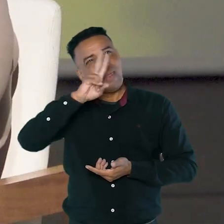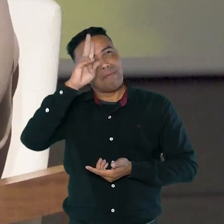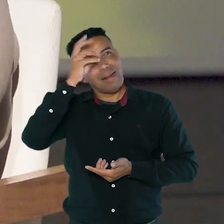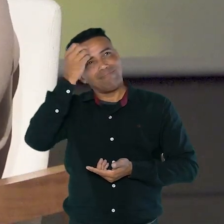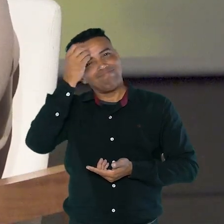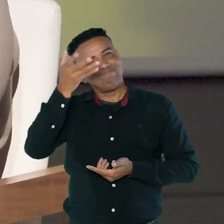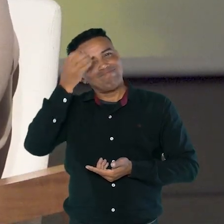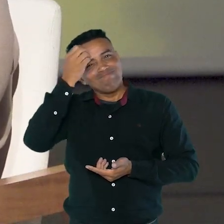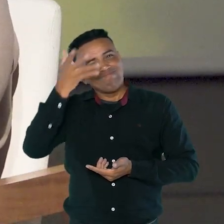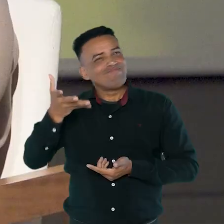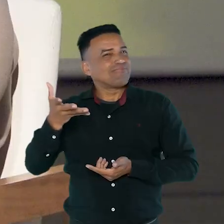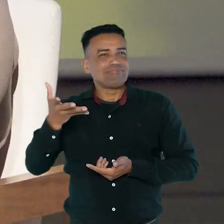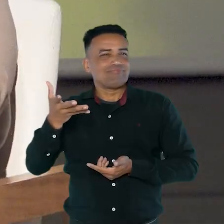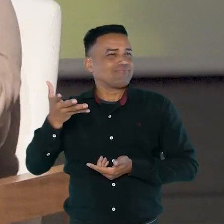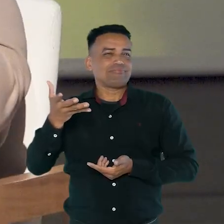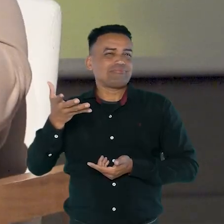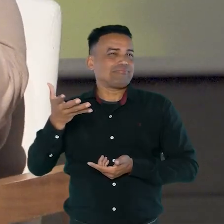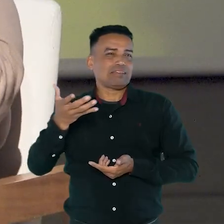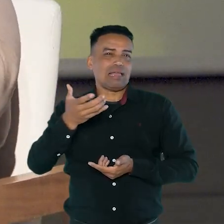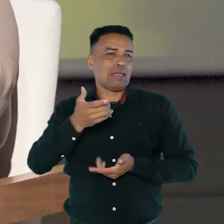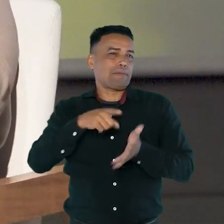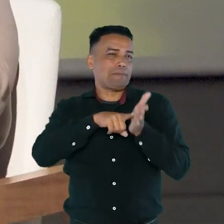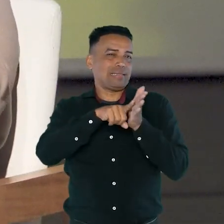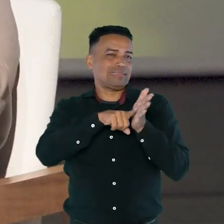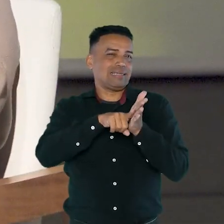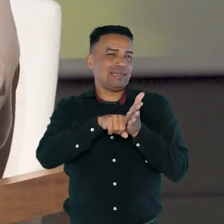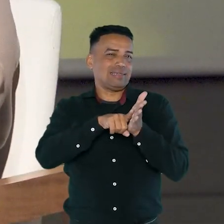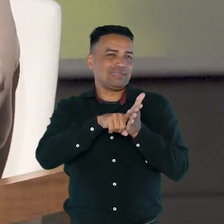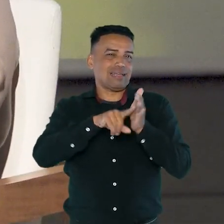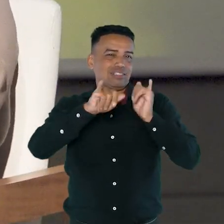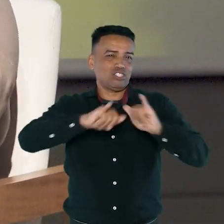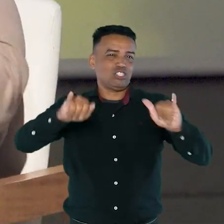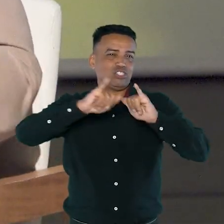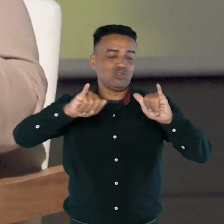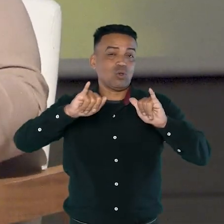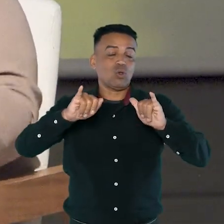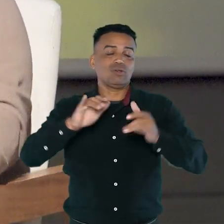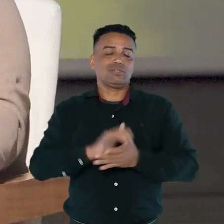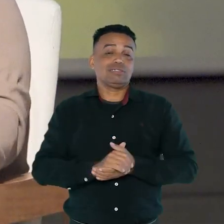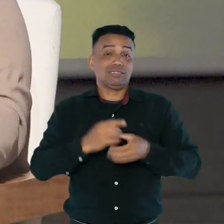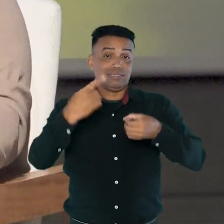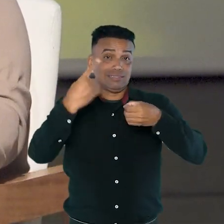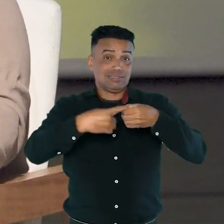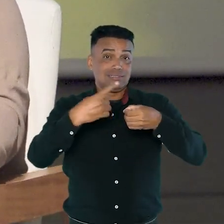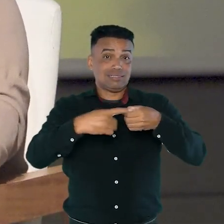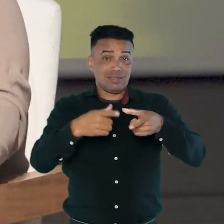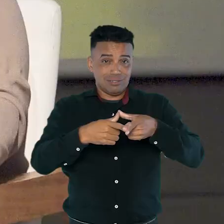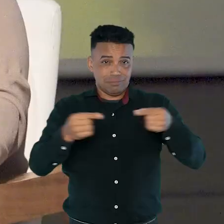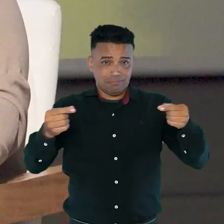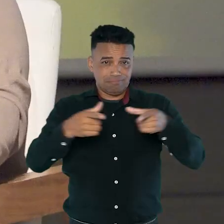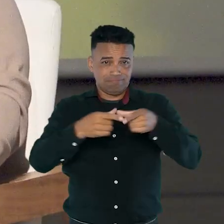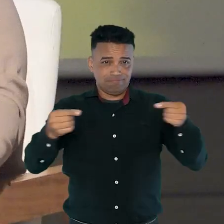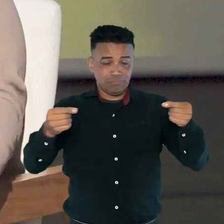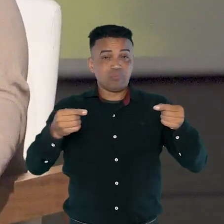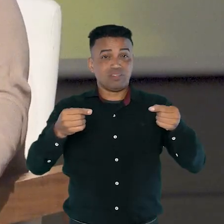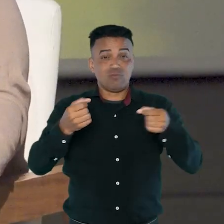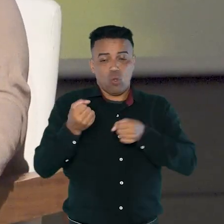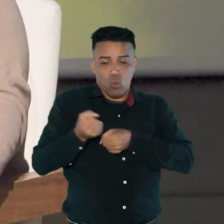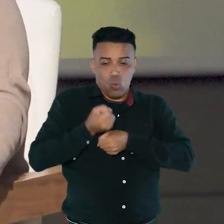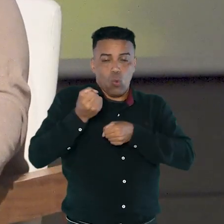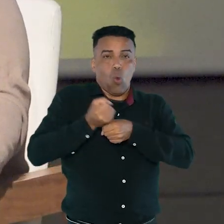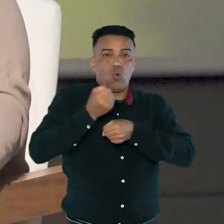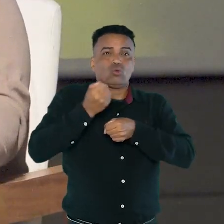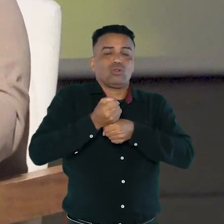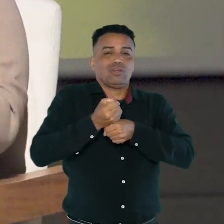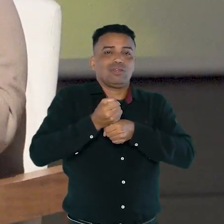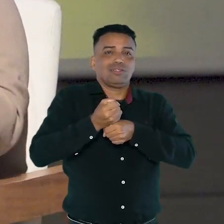lembrar o canal que soltou essa pesquisa, mas que Brasília foi